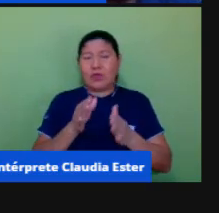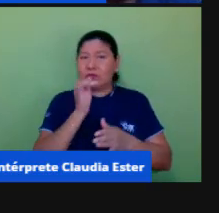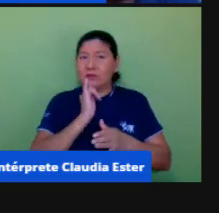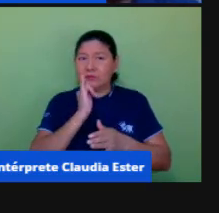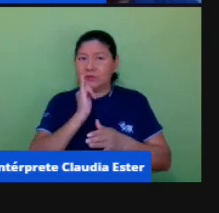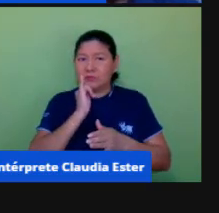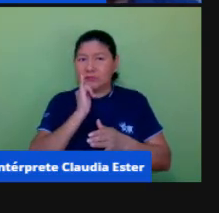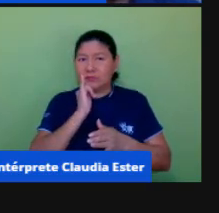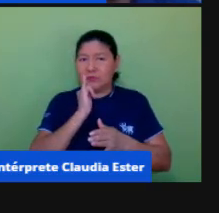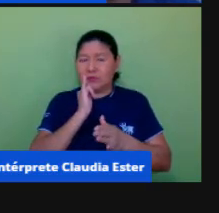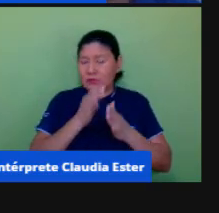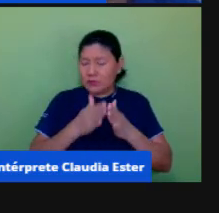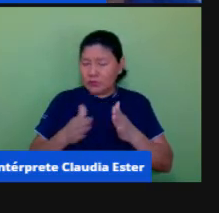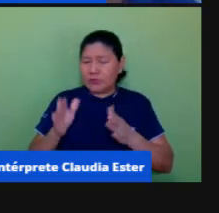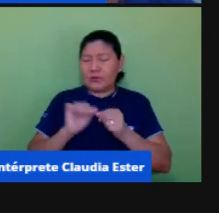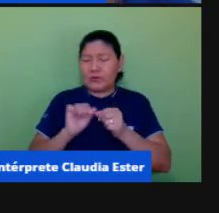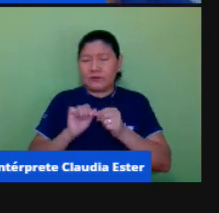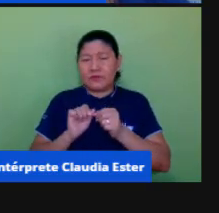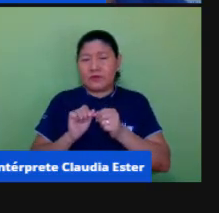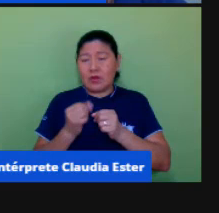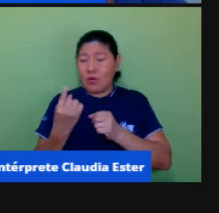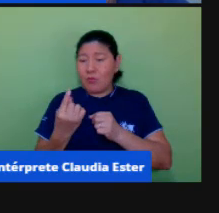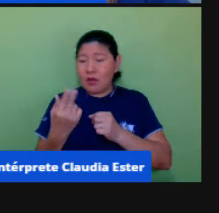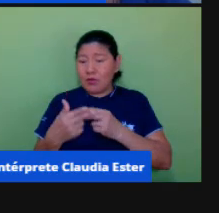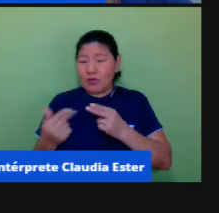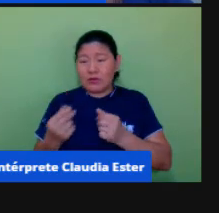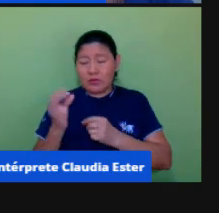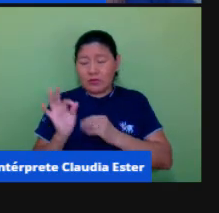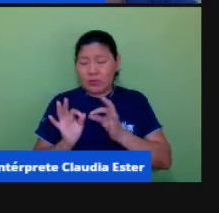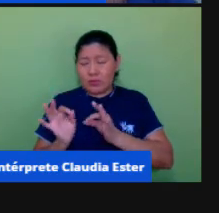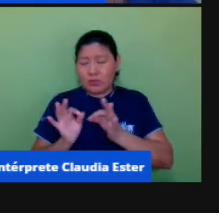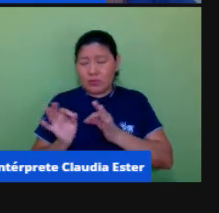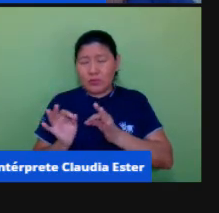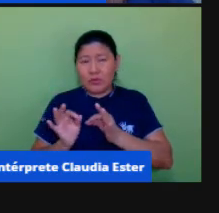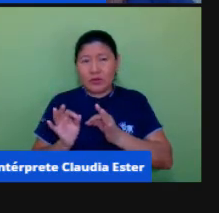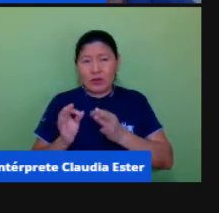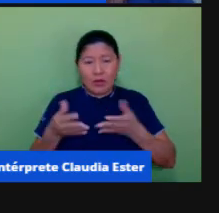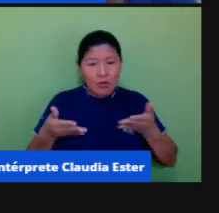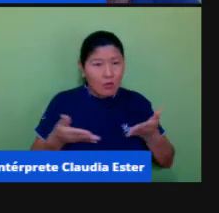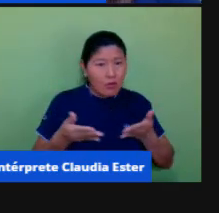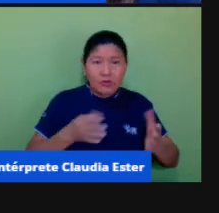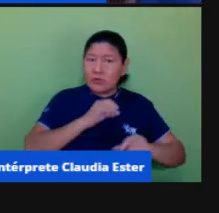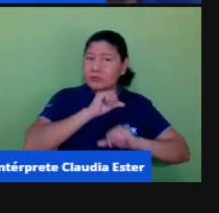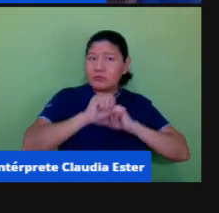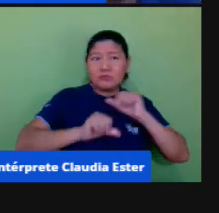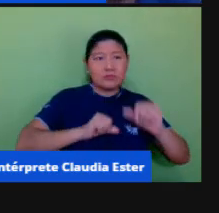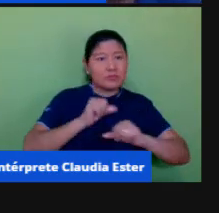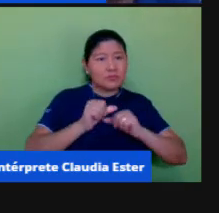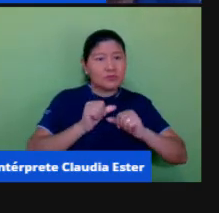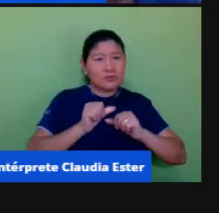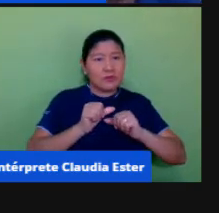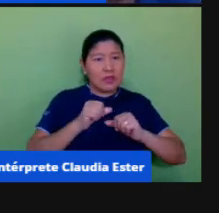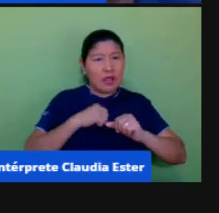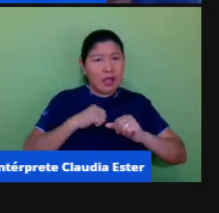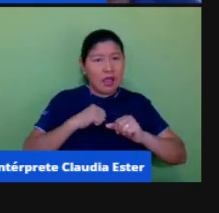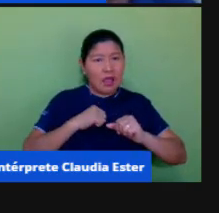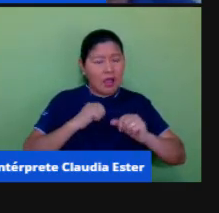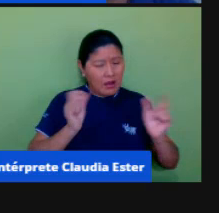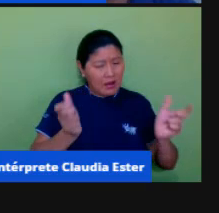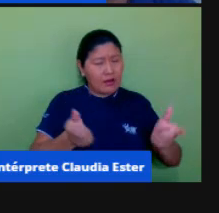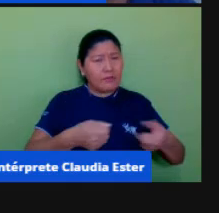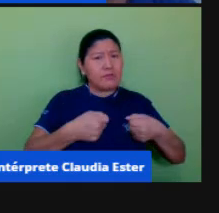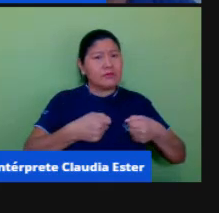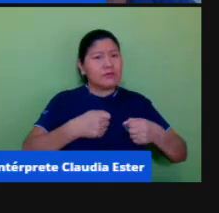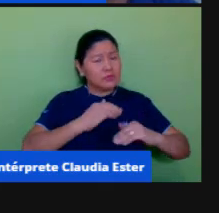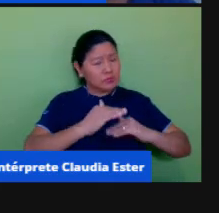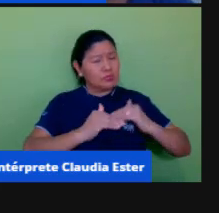linha de produção. Hoje, por exemplo, a concepção de competências e habilidades na Base Nacional Comum Curricular, vocês